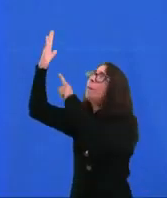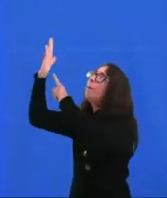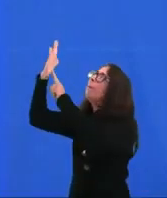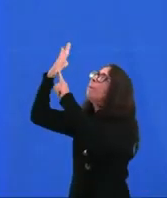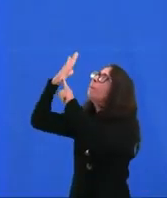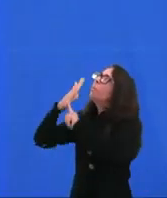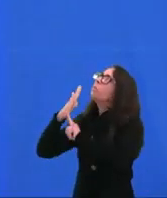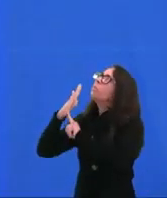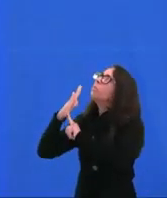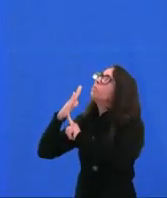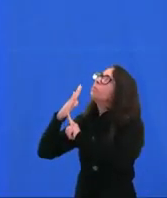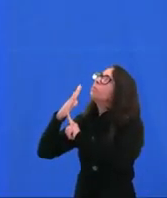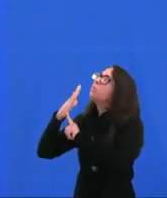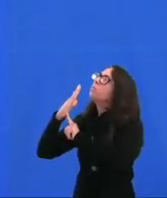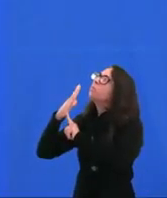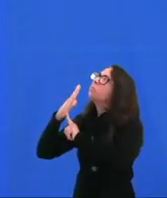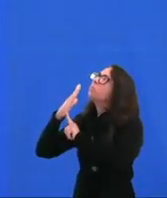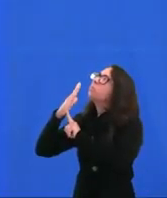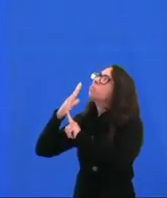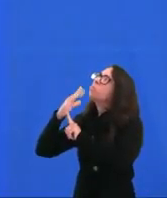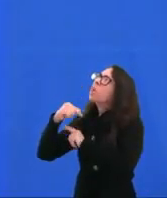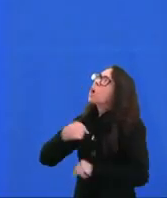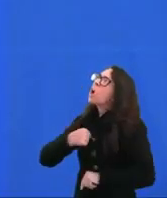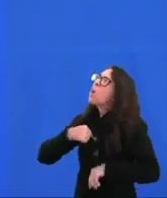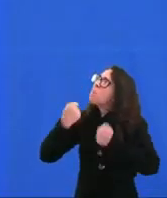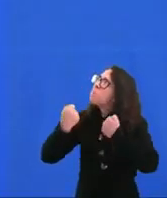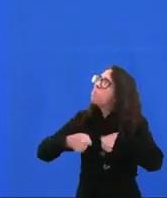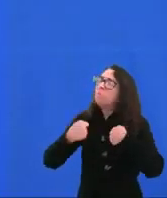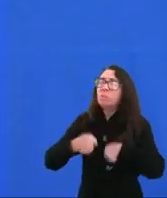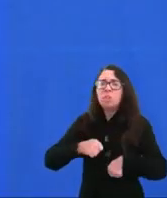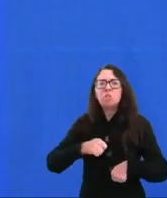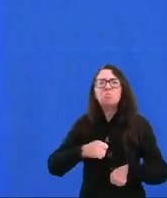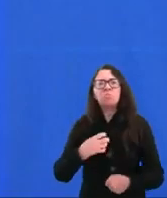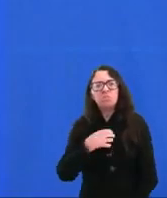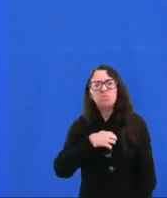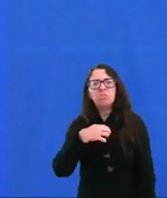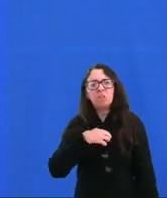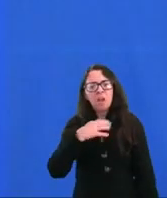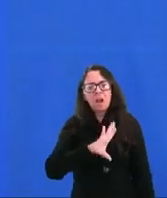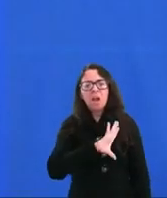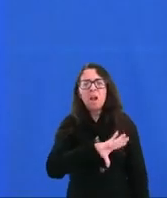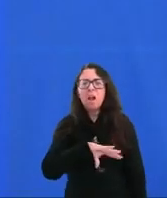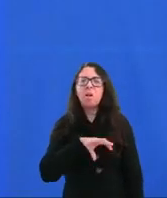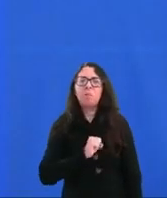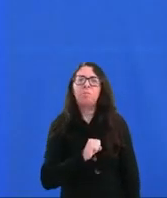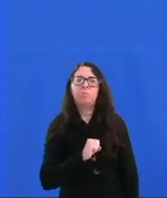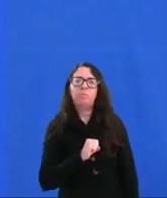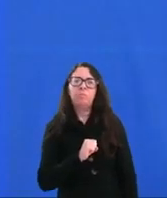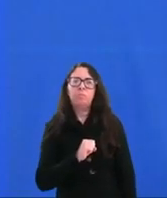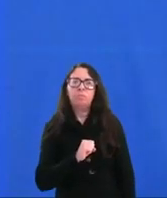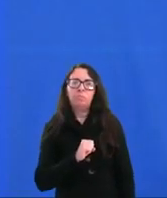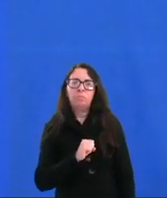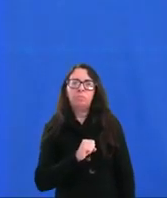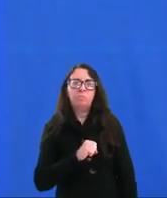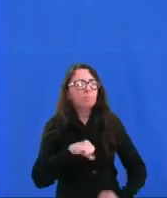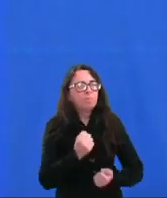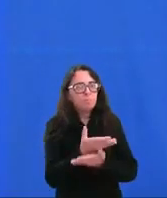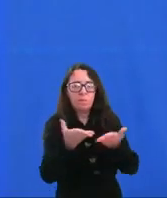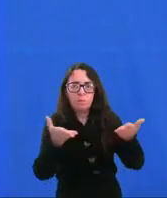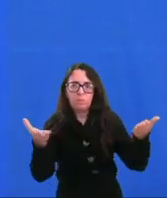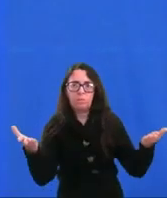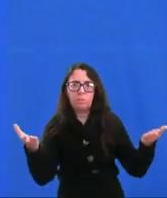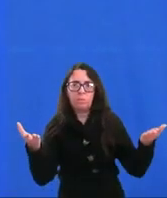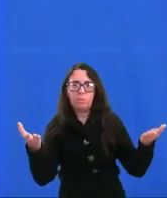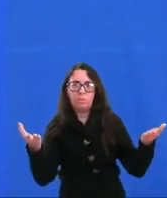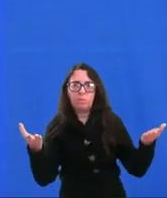ele se fazia, né? Ele se fazia para, muitas das vezes,